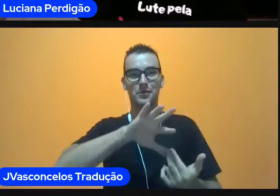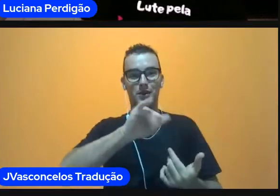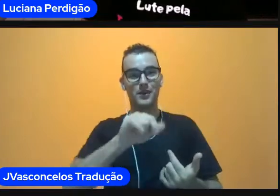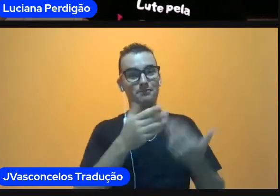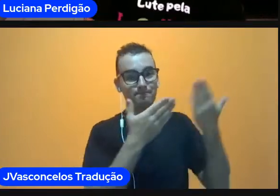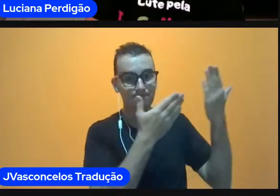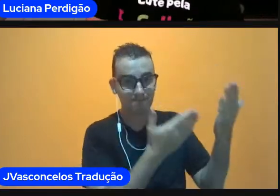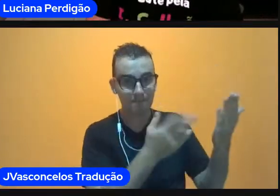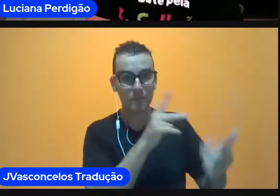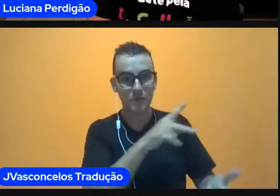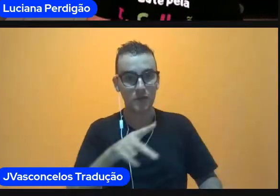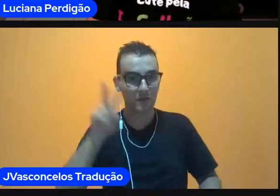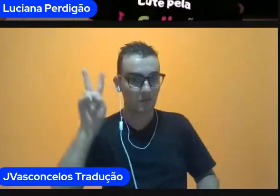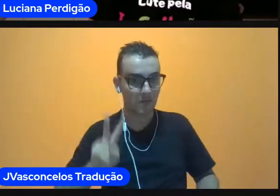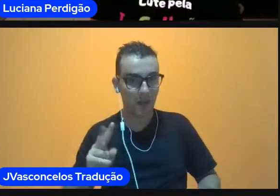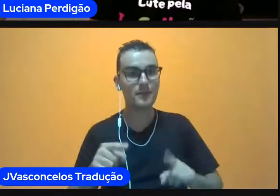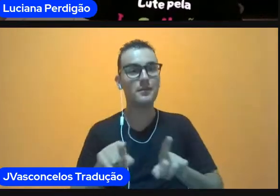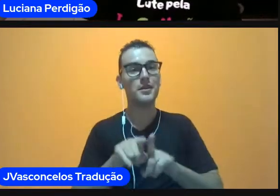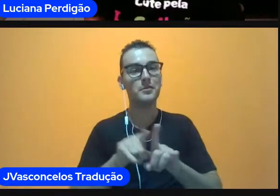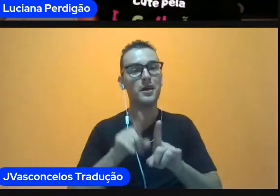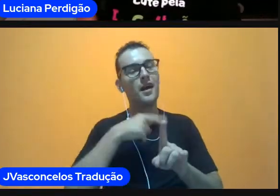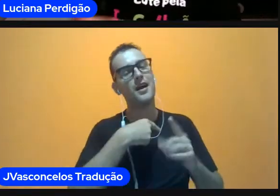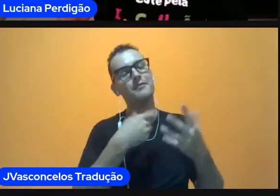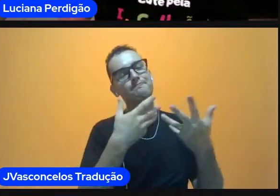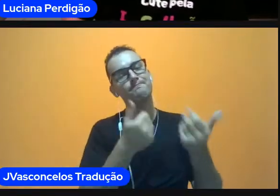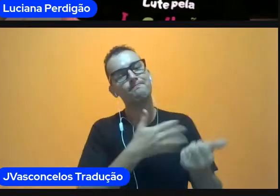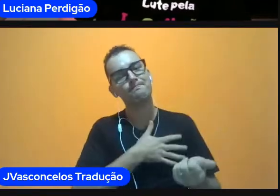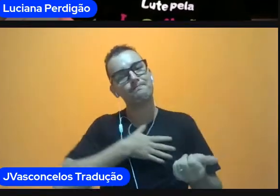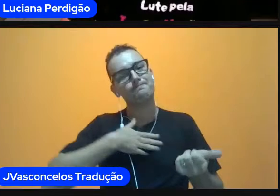você sempre tão acolhedora conosco. Obrigada.